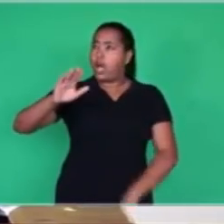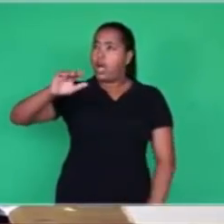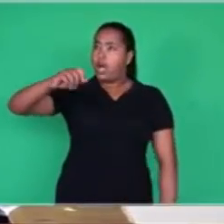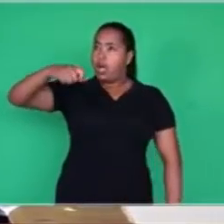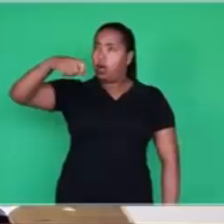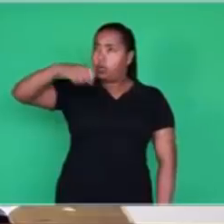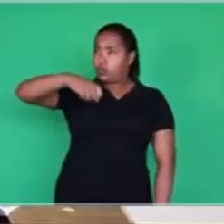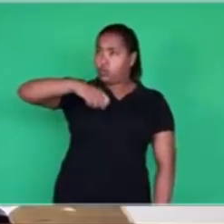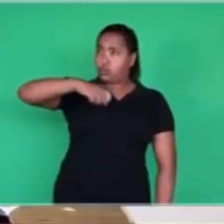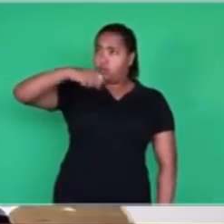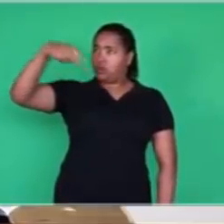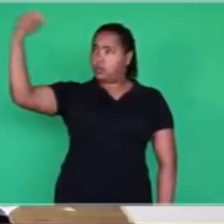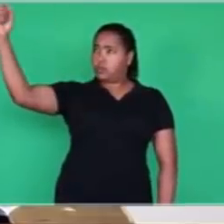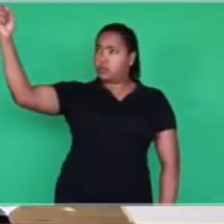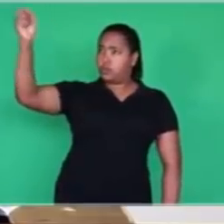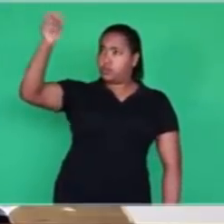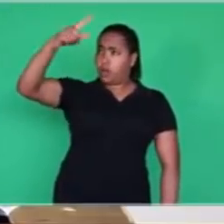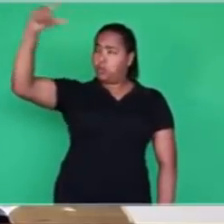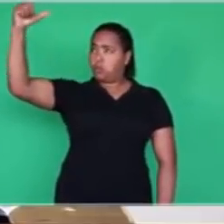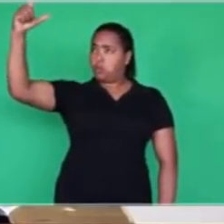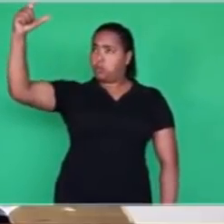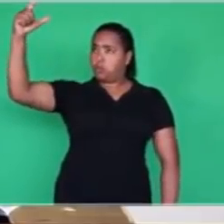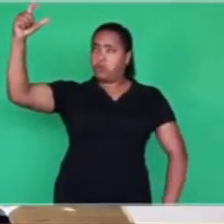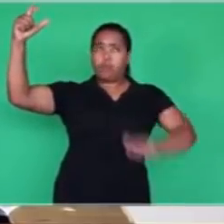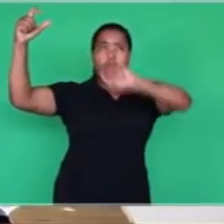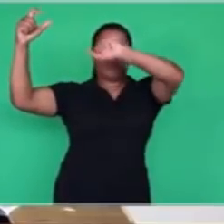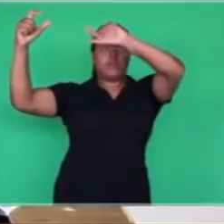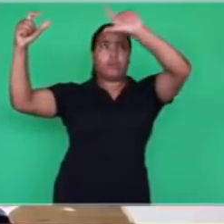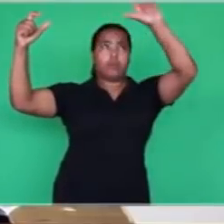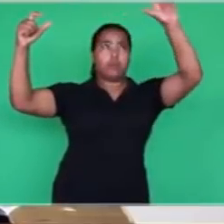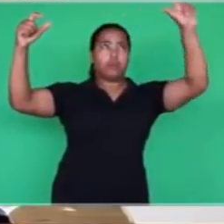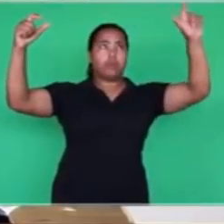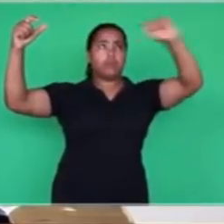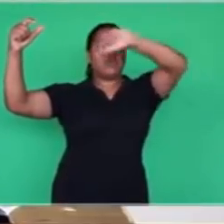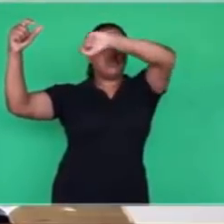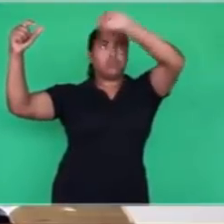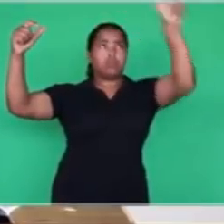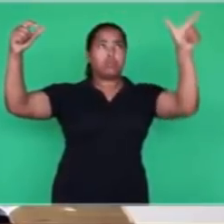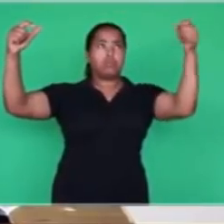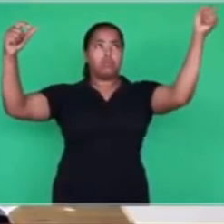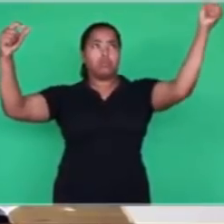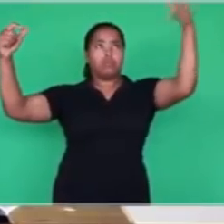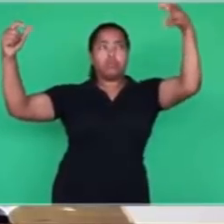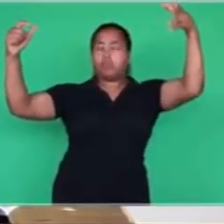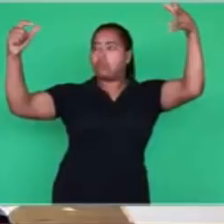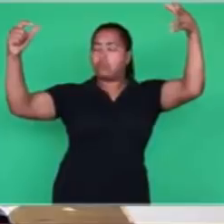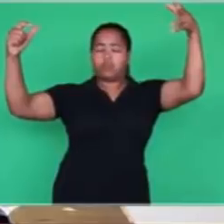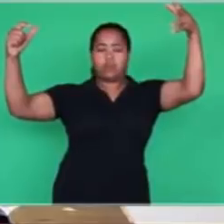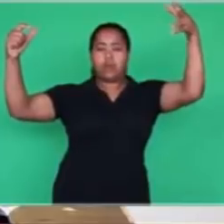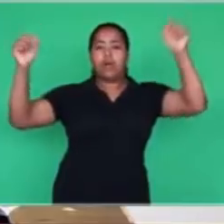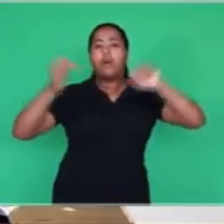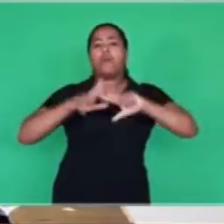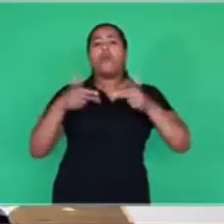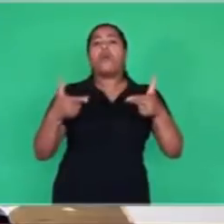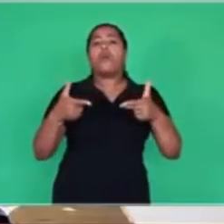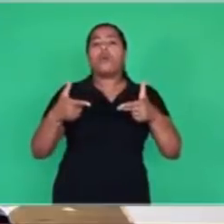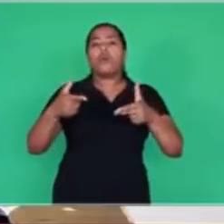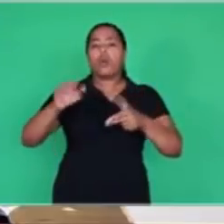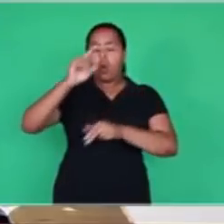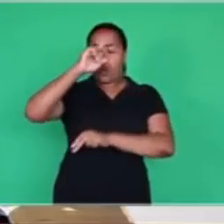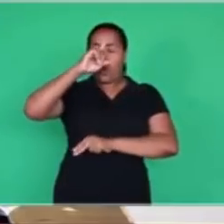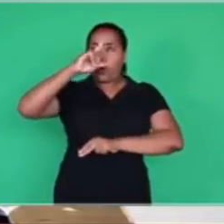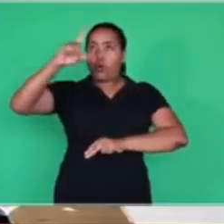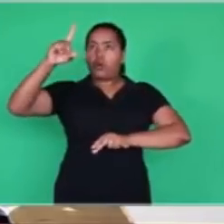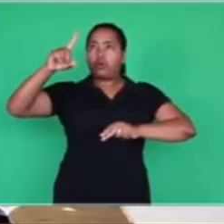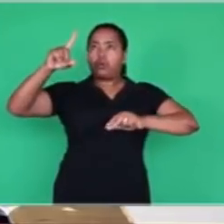em Gibeon, e tu lua, no vale de Aijalon. Por quê? O tempo, o dia parou. E quando